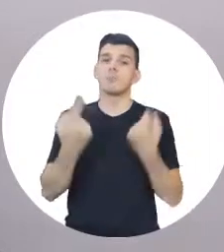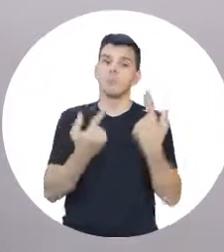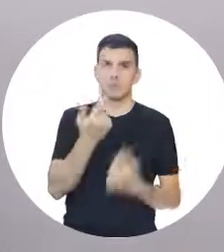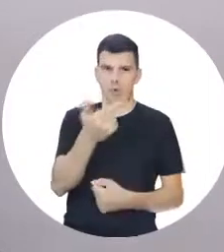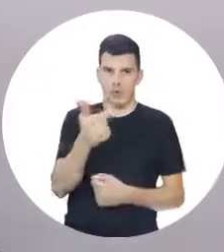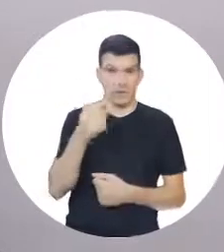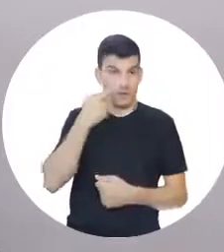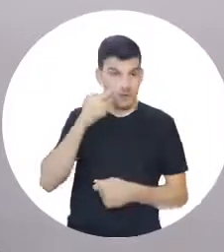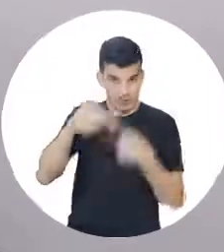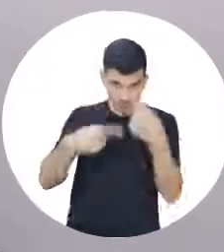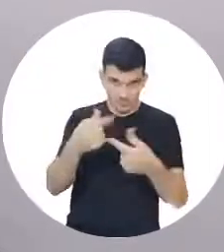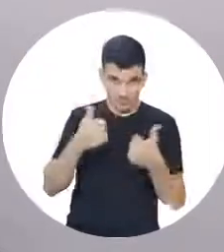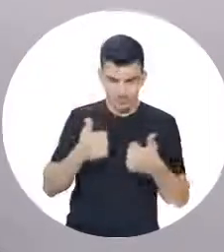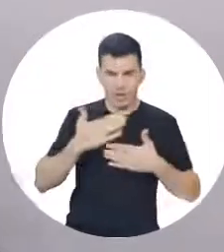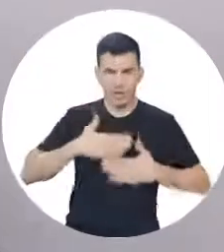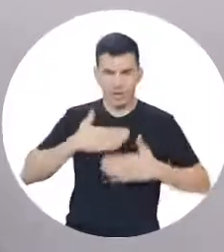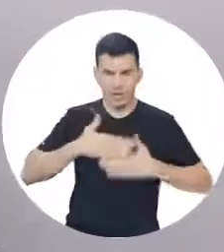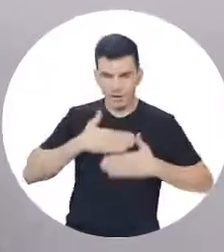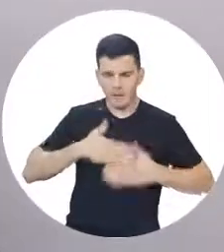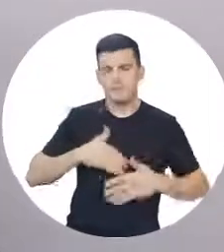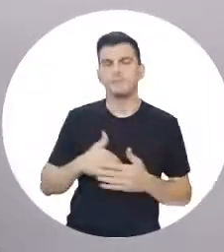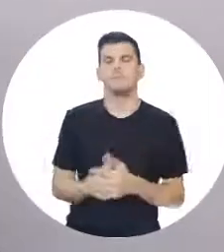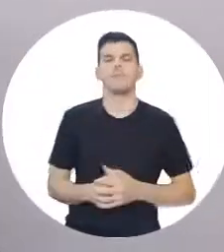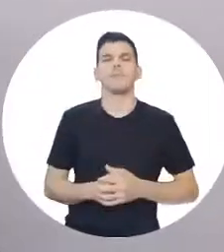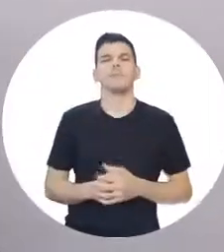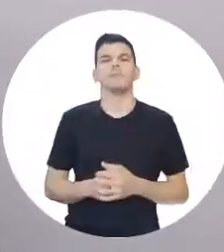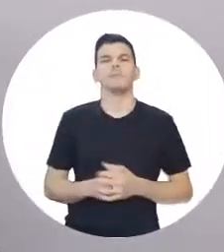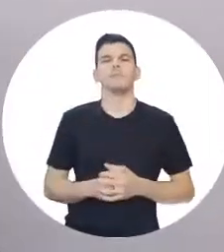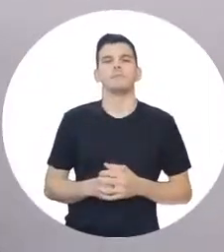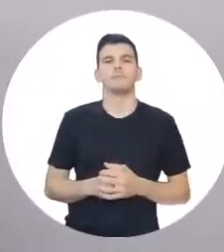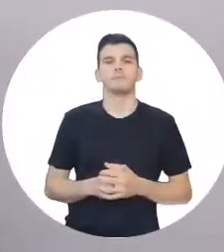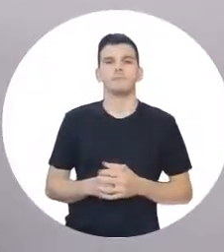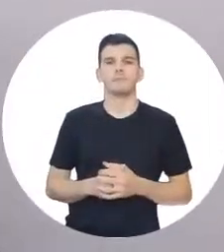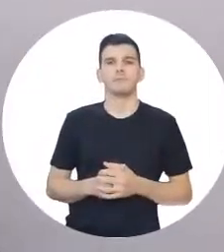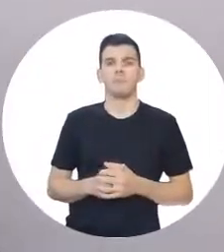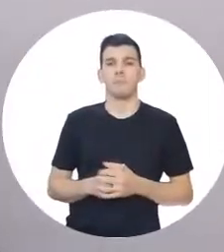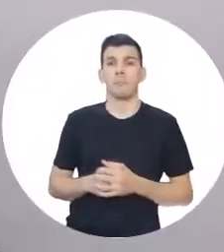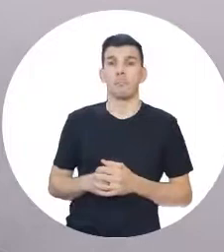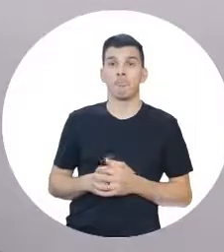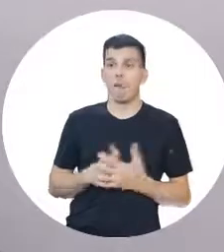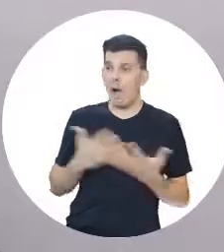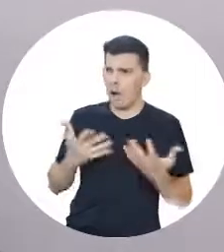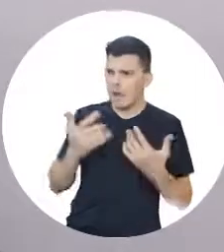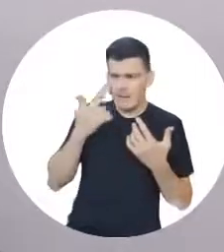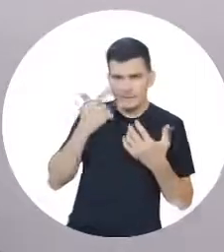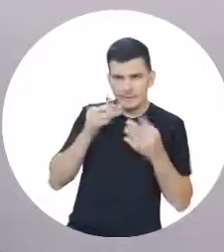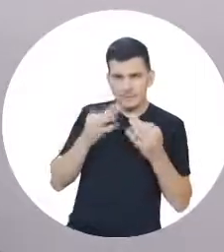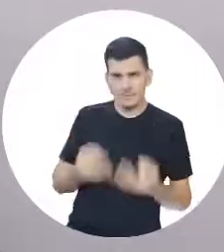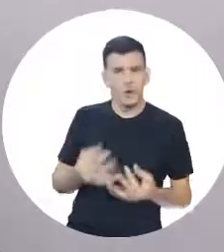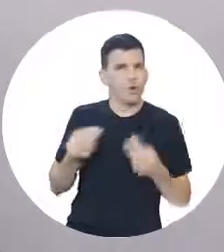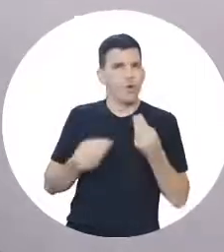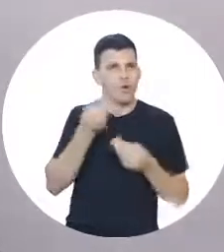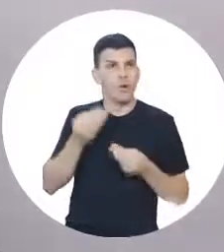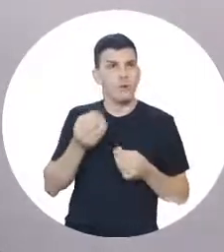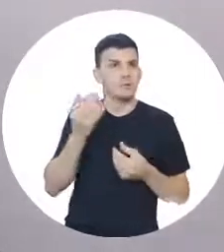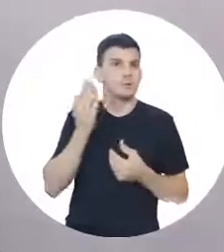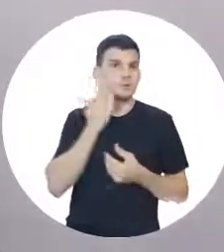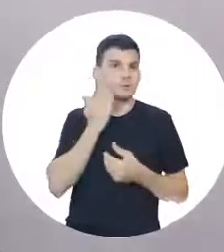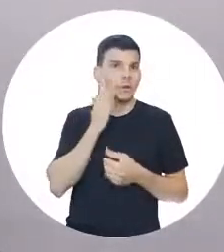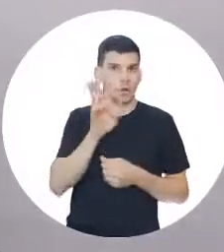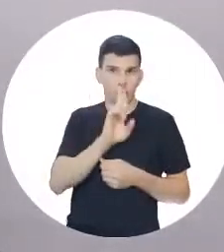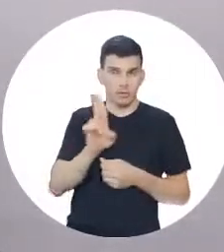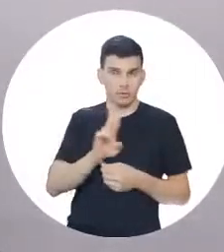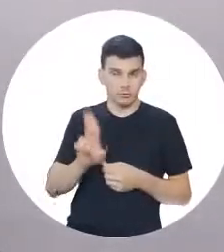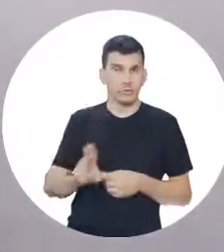exceções que não são? Vamos ver depois. Não se preocupe com isso. Tá? De forma mais simples, como que eu